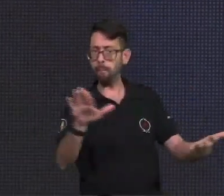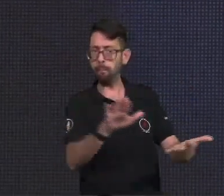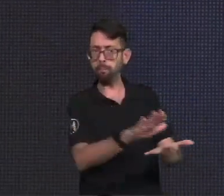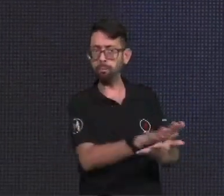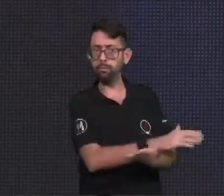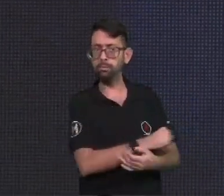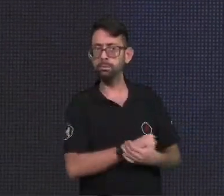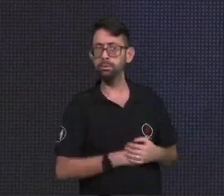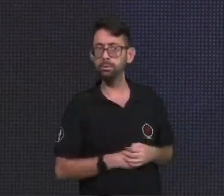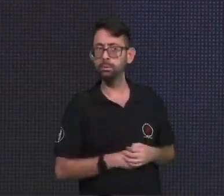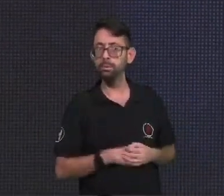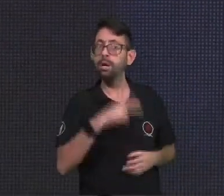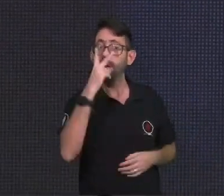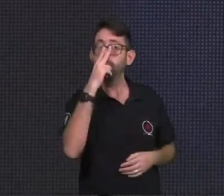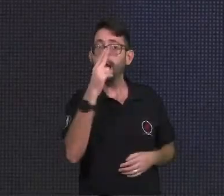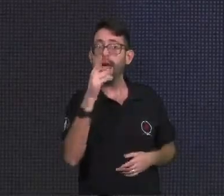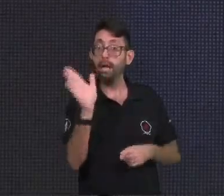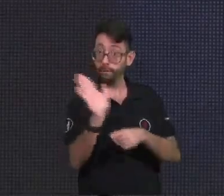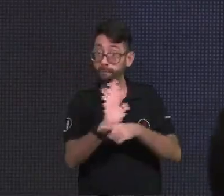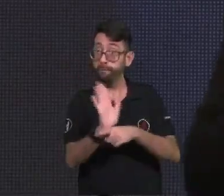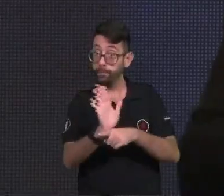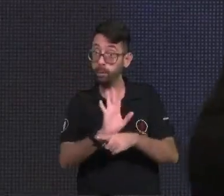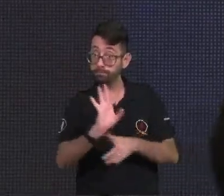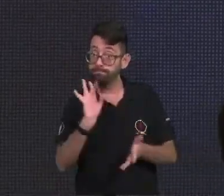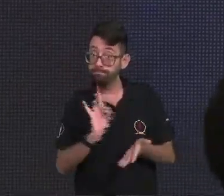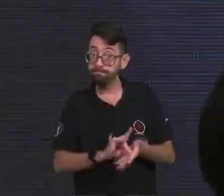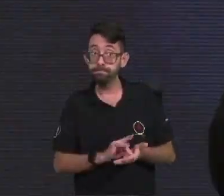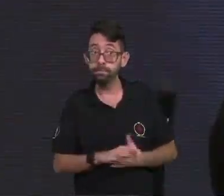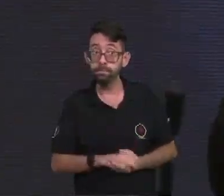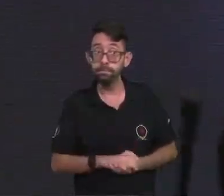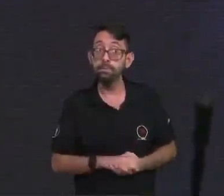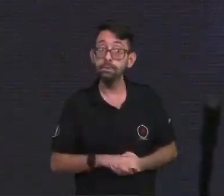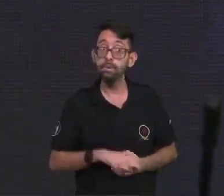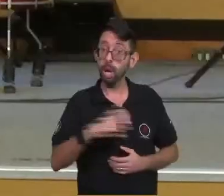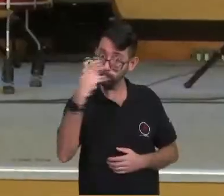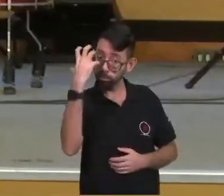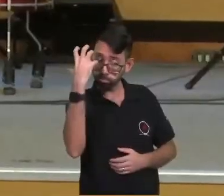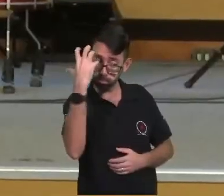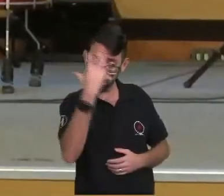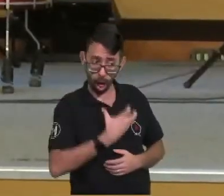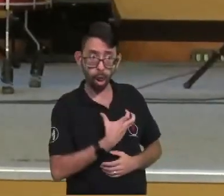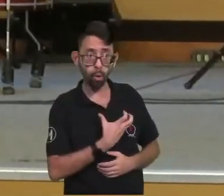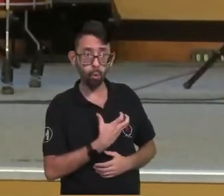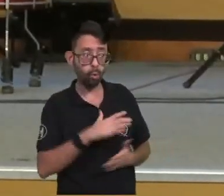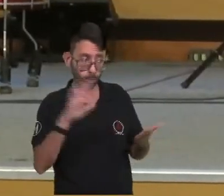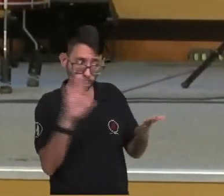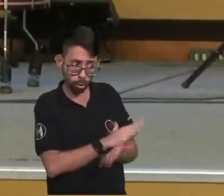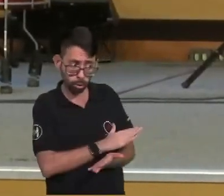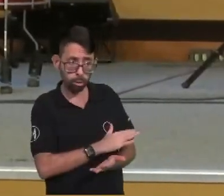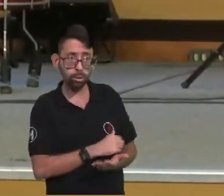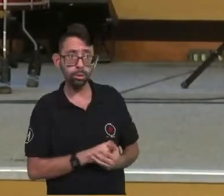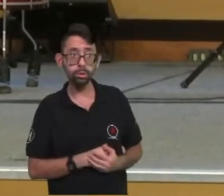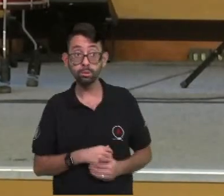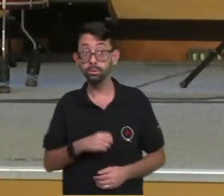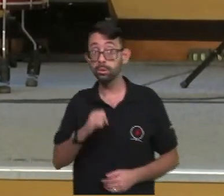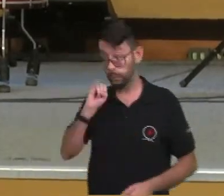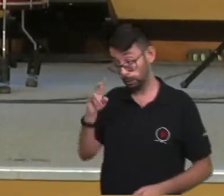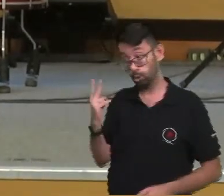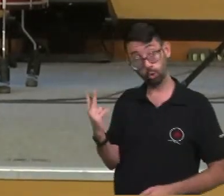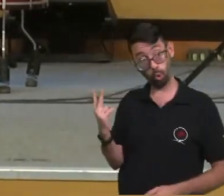Exterminador do futuro. E alguém deve ter falado, ah, fala sério, um anjo só? E alguém deve ter dito, ah, irmão, se tem dois, eu não estou vivo.